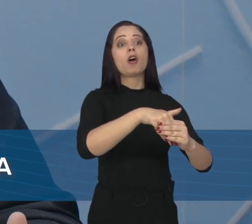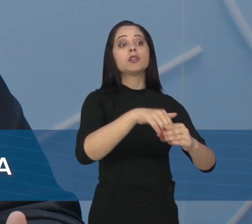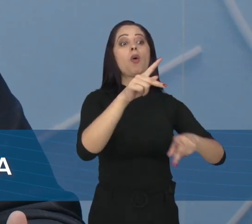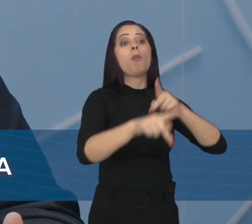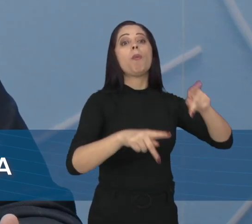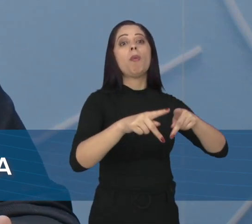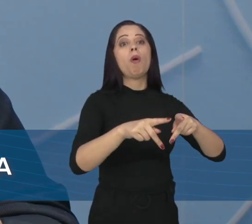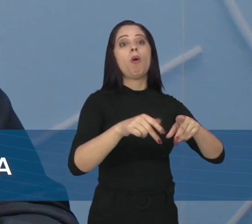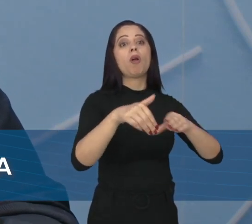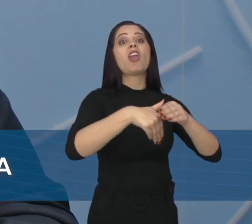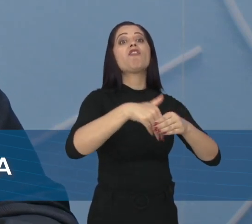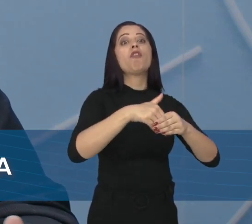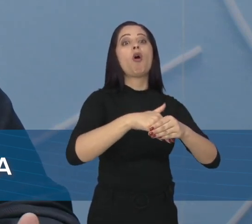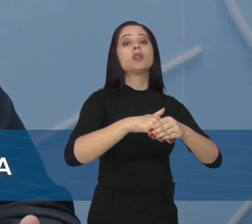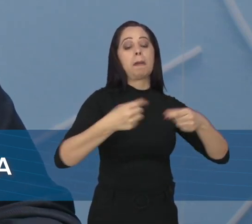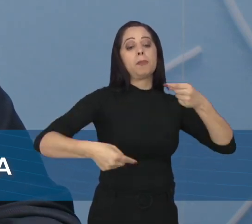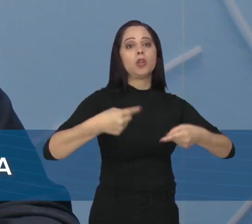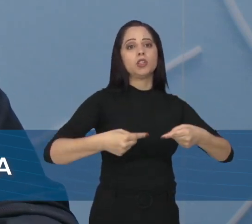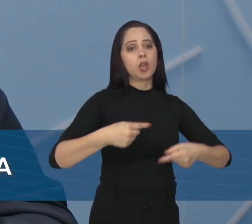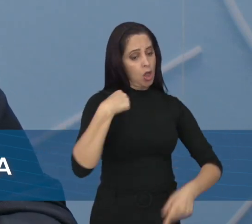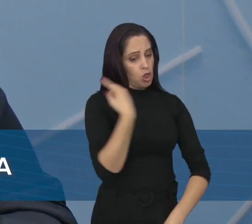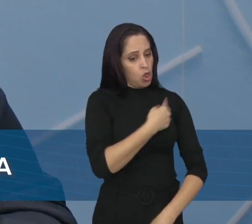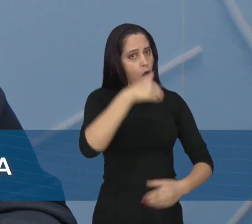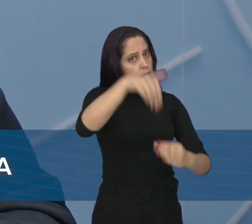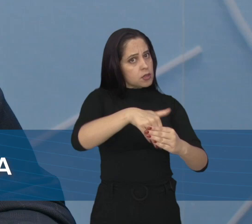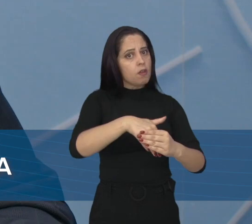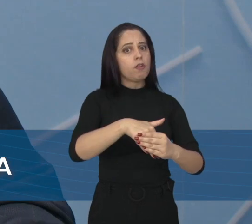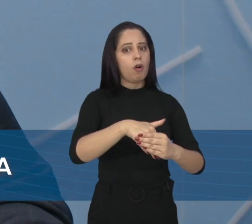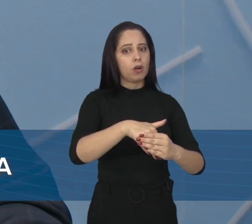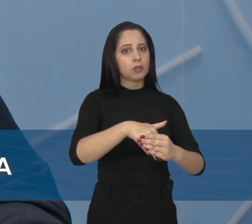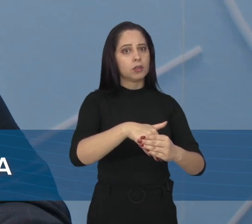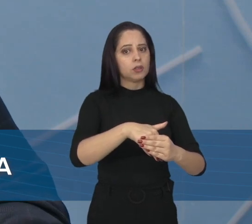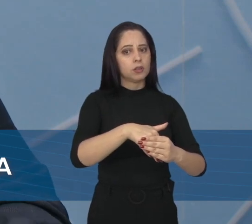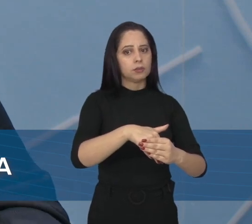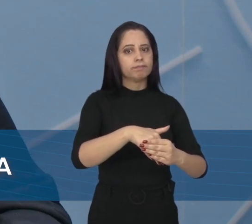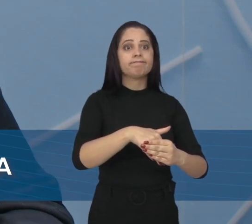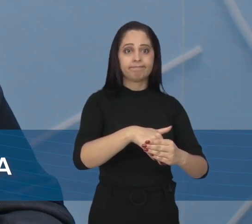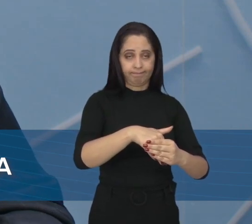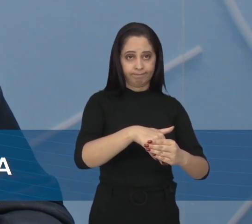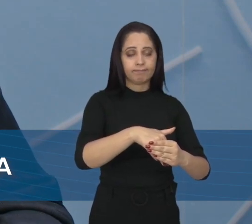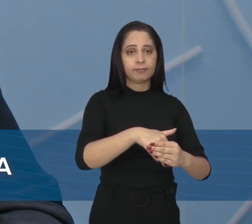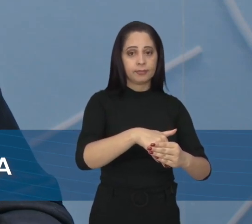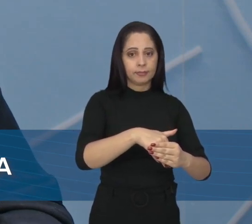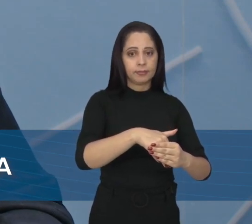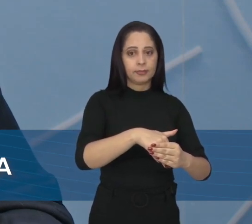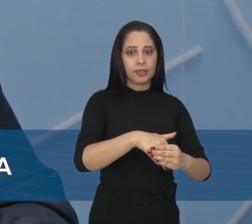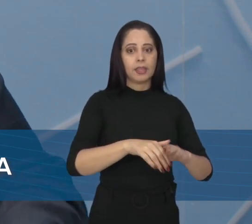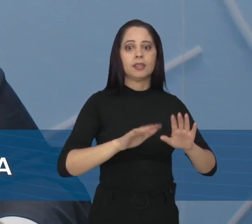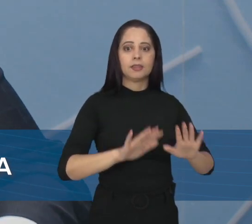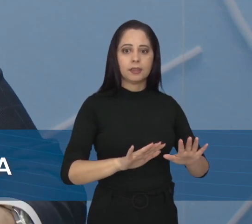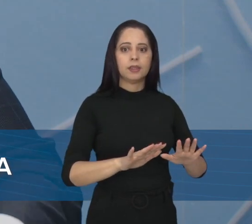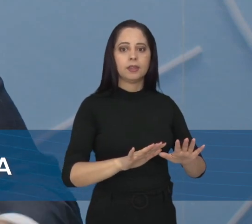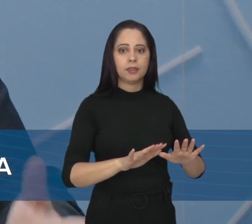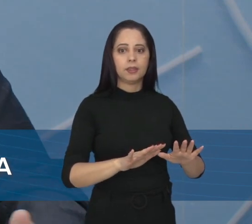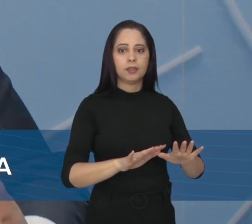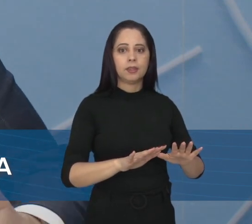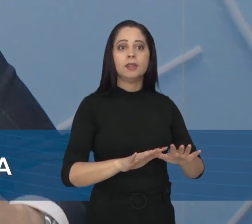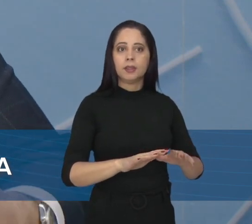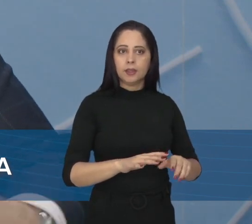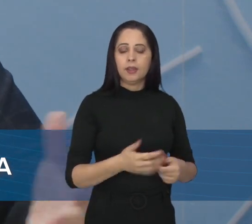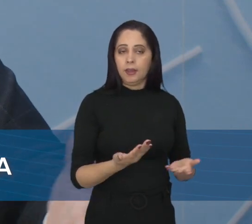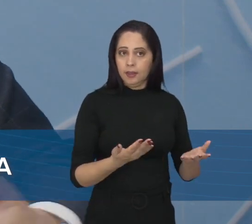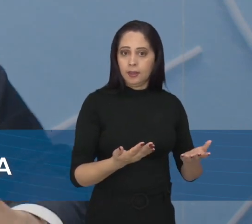Somos nós mesmos. É a maioria. Queiramos nós ou não, que seja aquele ou